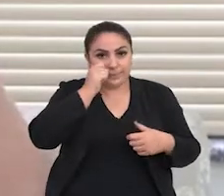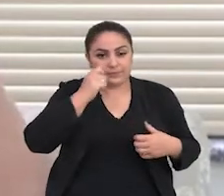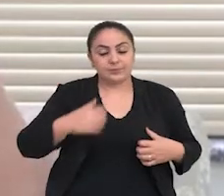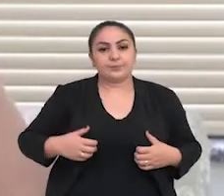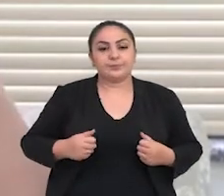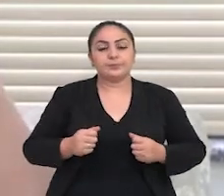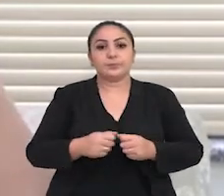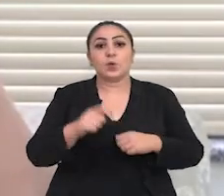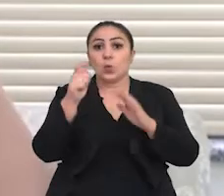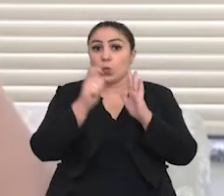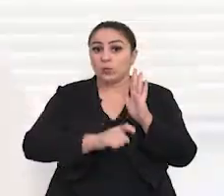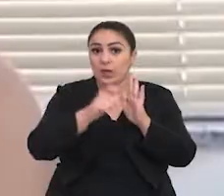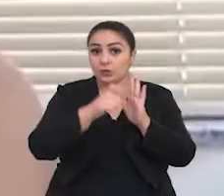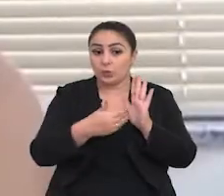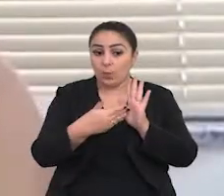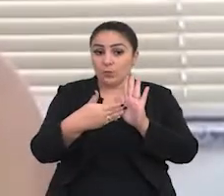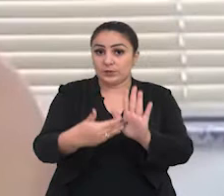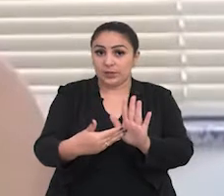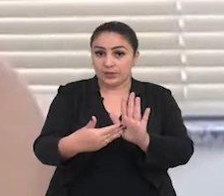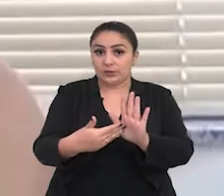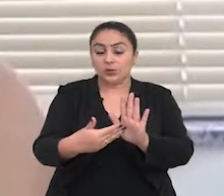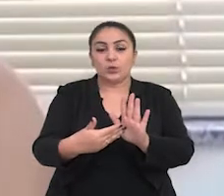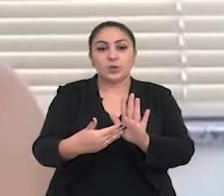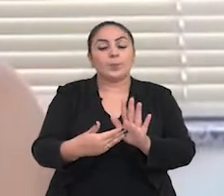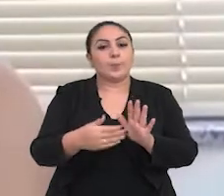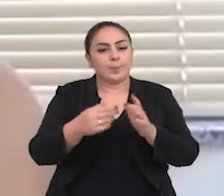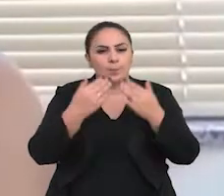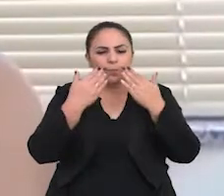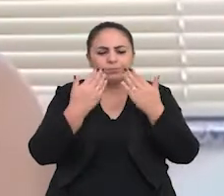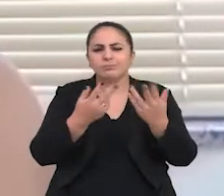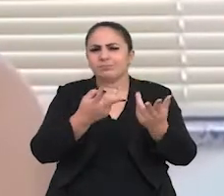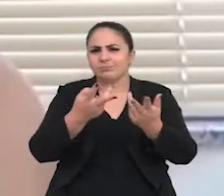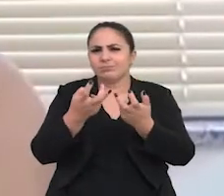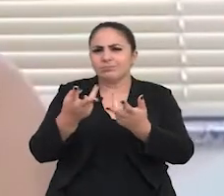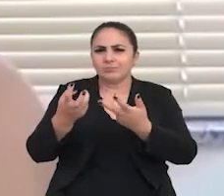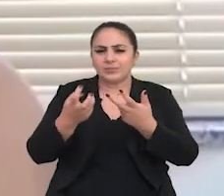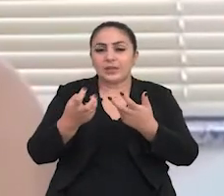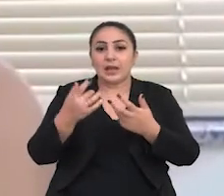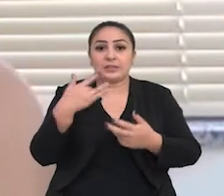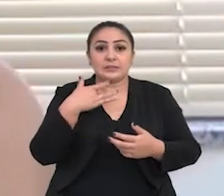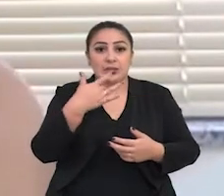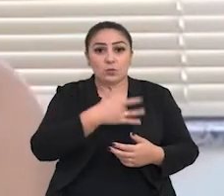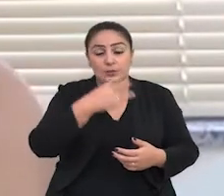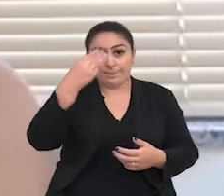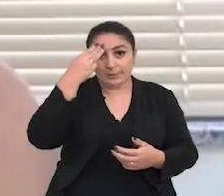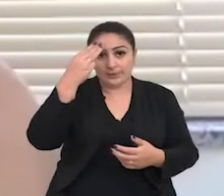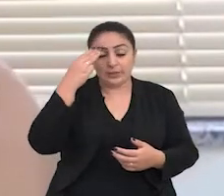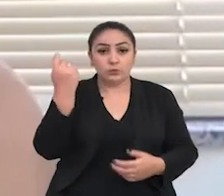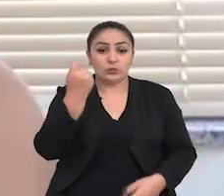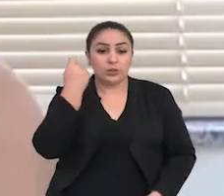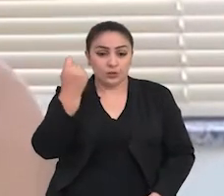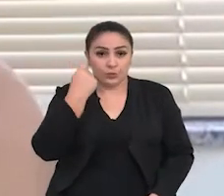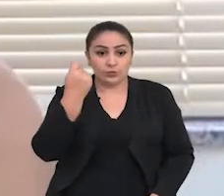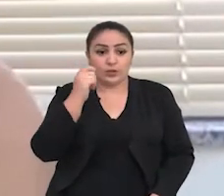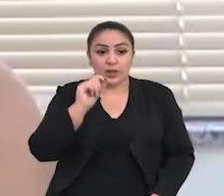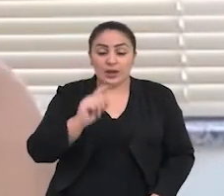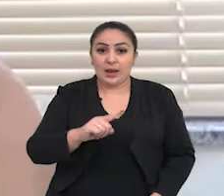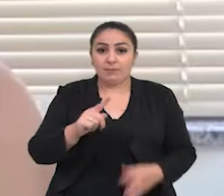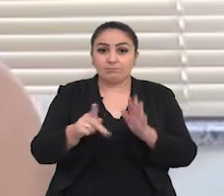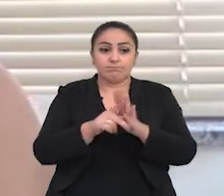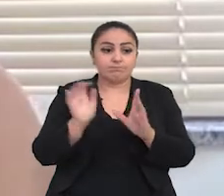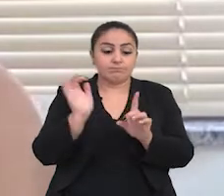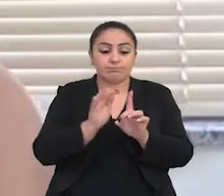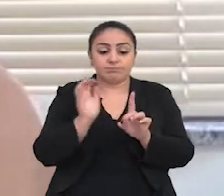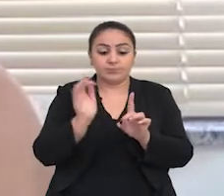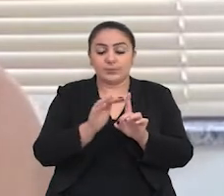façamos presencialmente. Os dados apresentados permitem que a gente perceba que a saúde mental dos